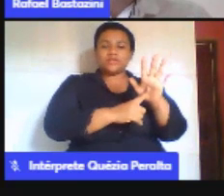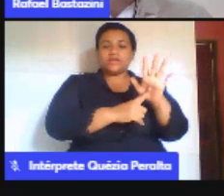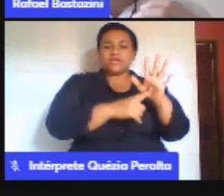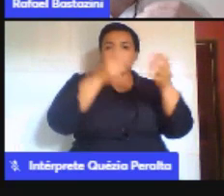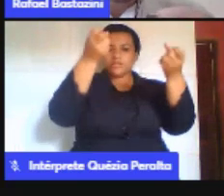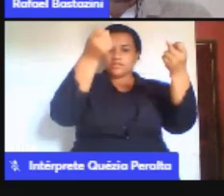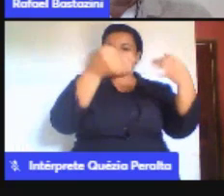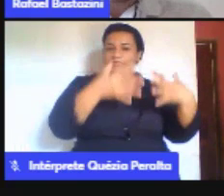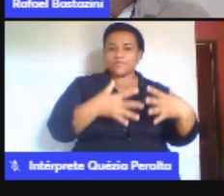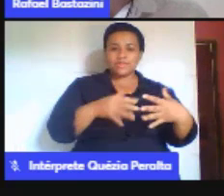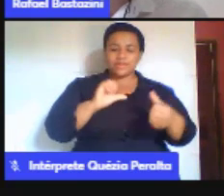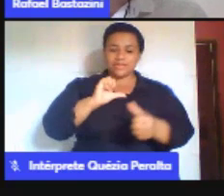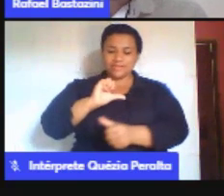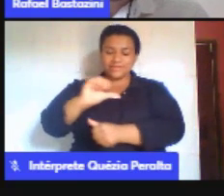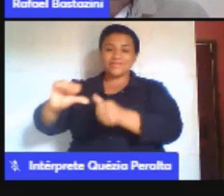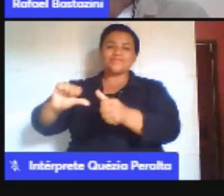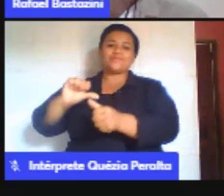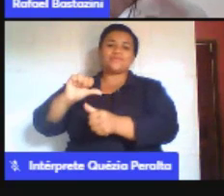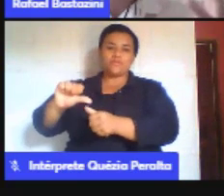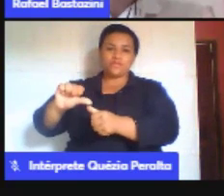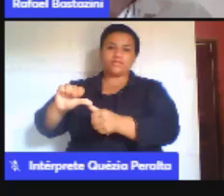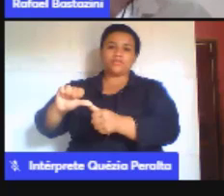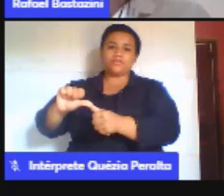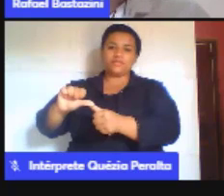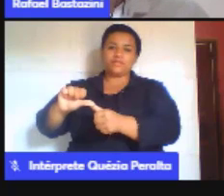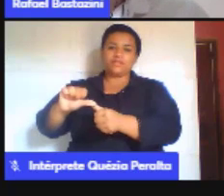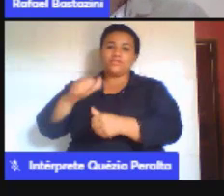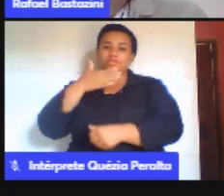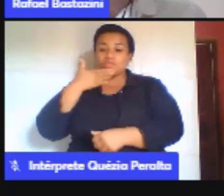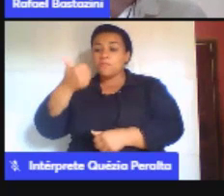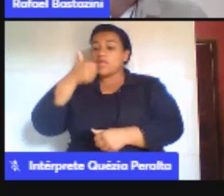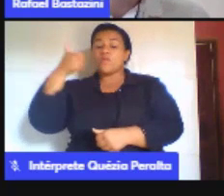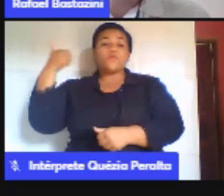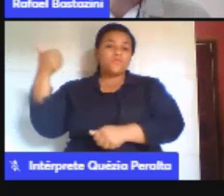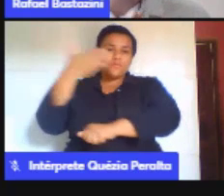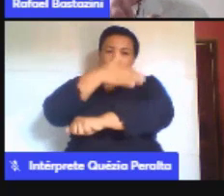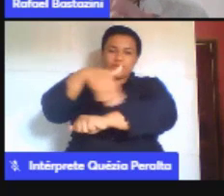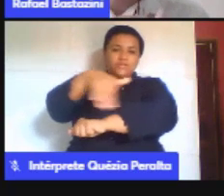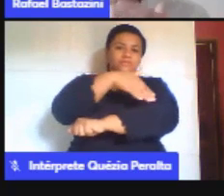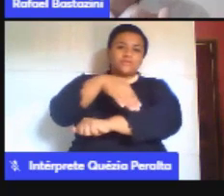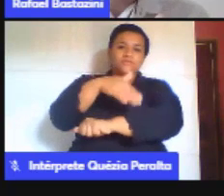de produção do espaço, de melhoramento das vias, de